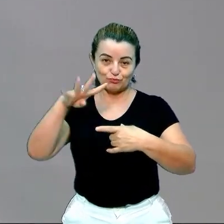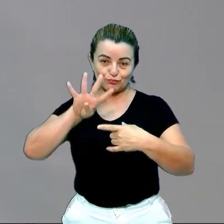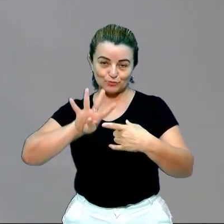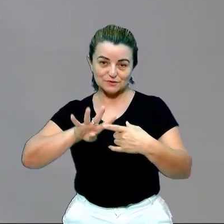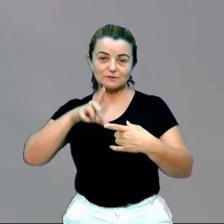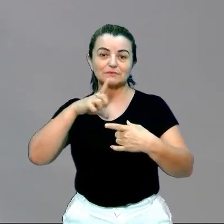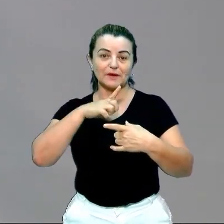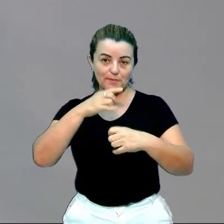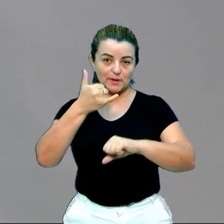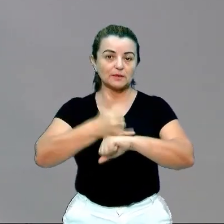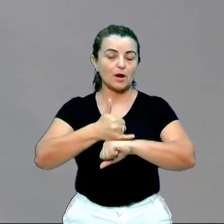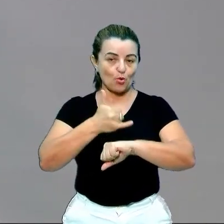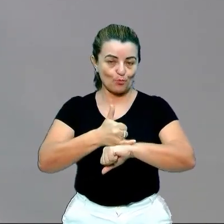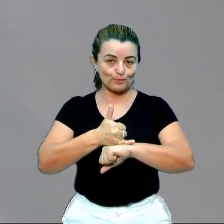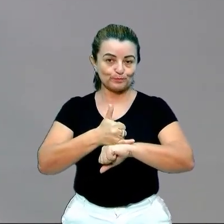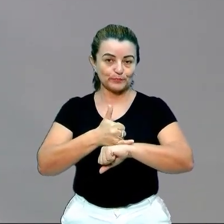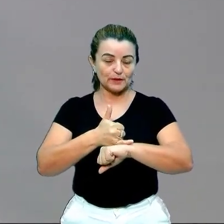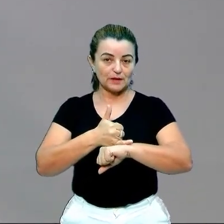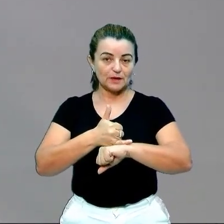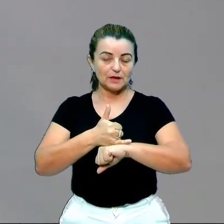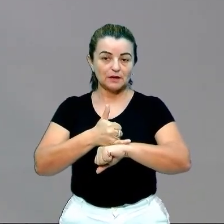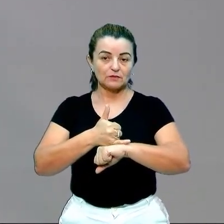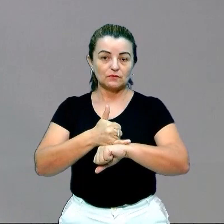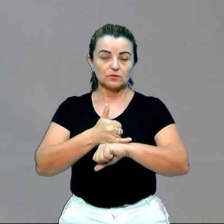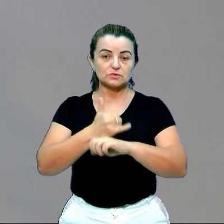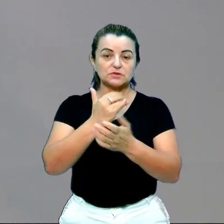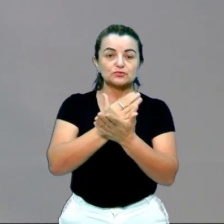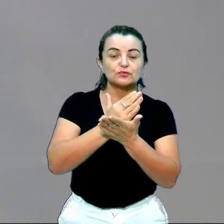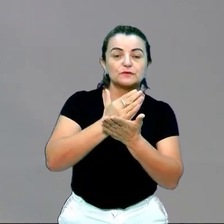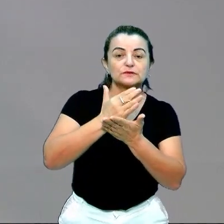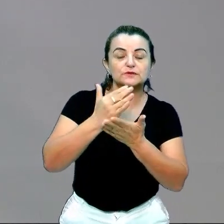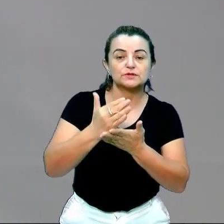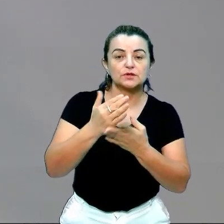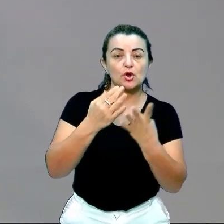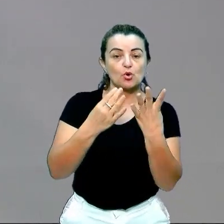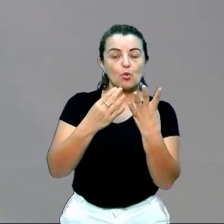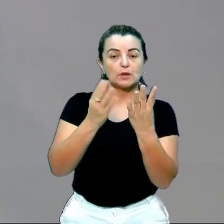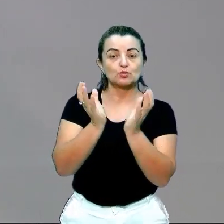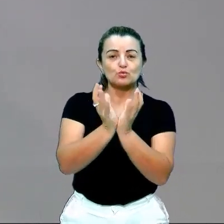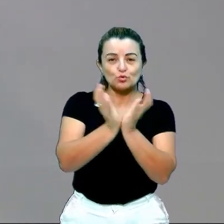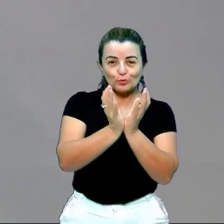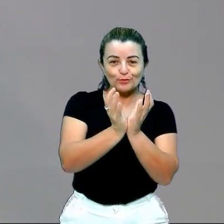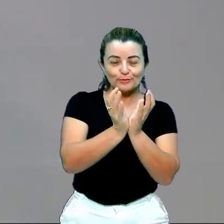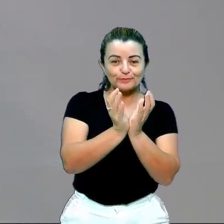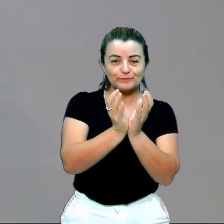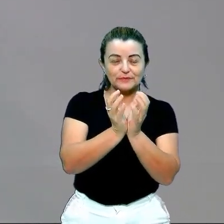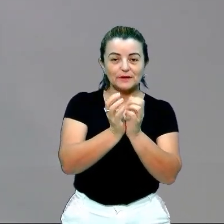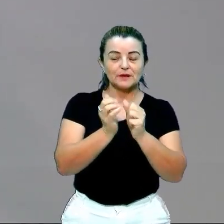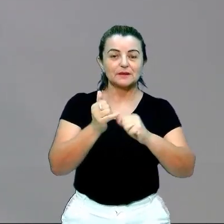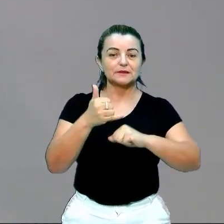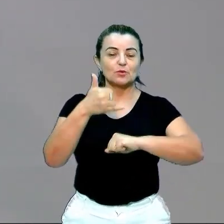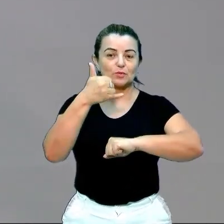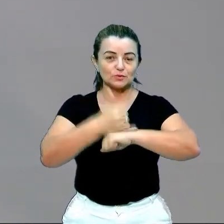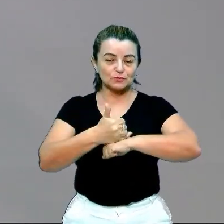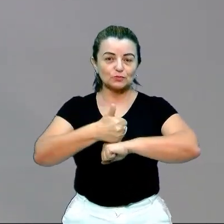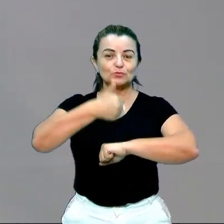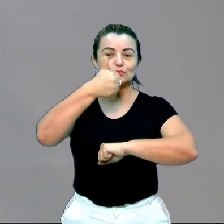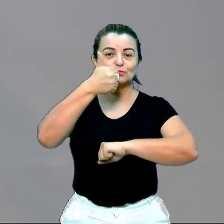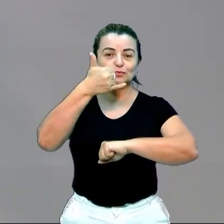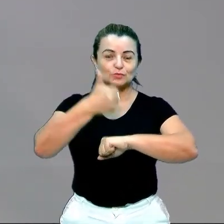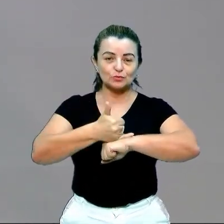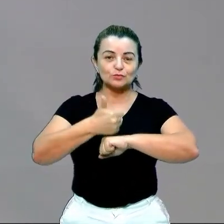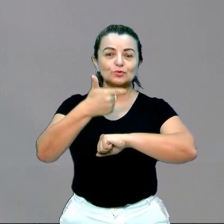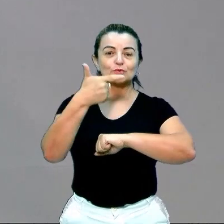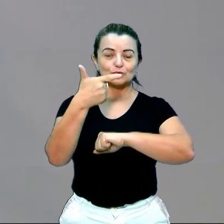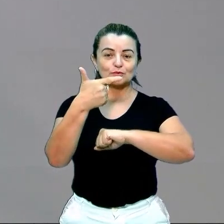metais, né? Esses metais eles vão se subdividir em 4 outros grupos, né? Metais alcalinos, alcalinos